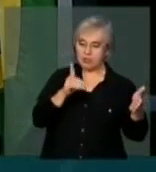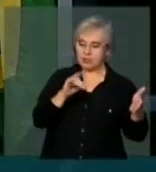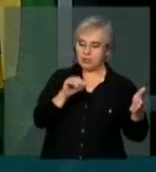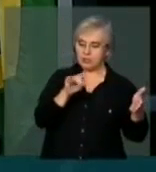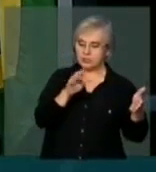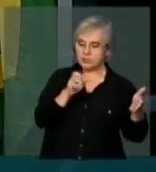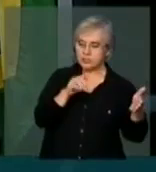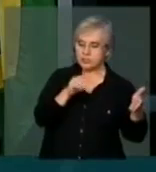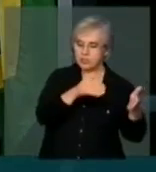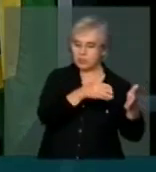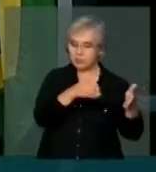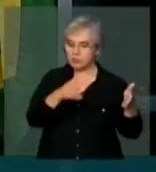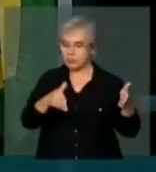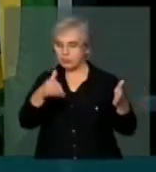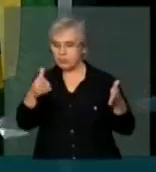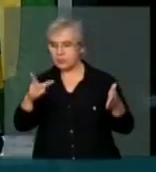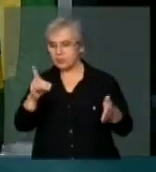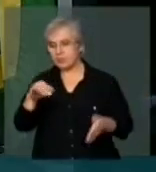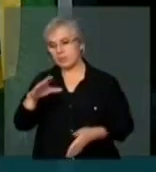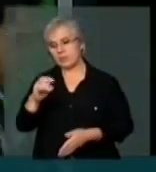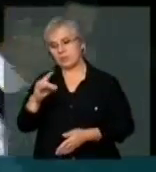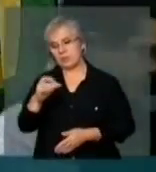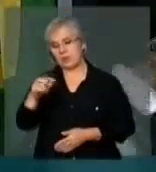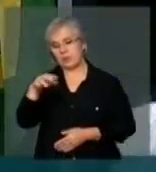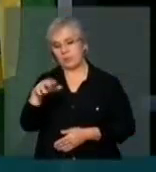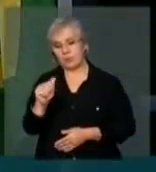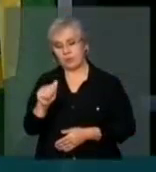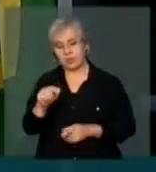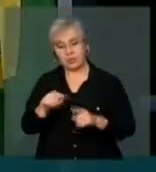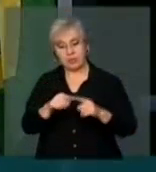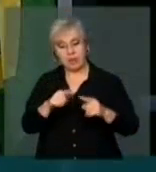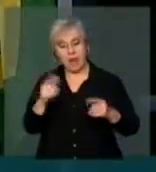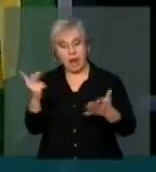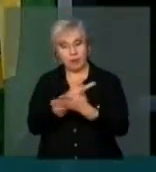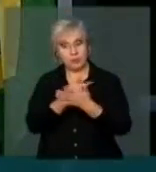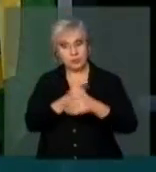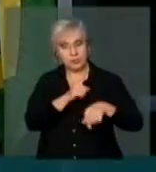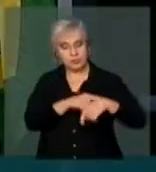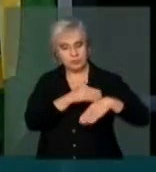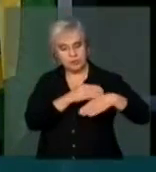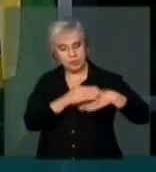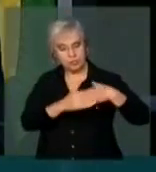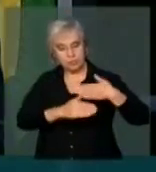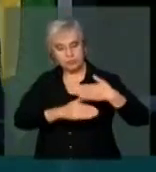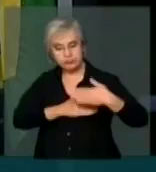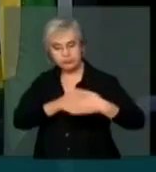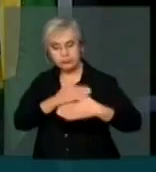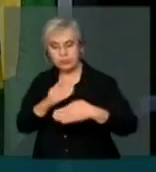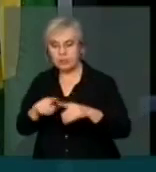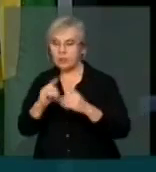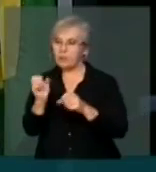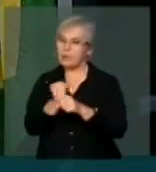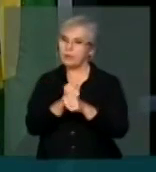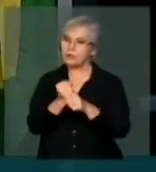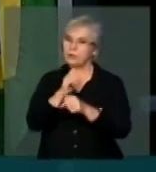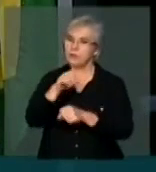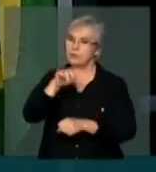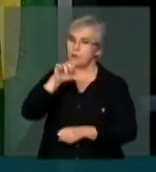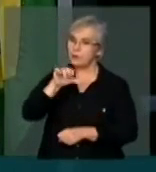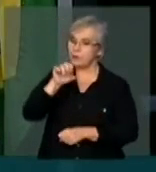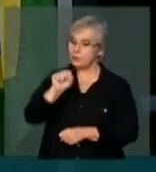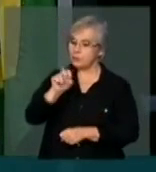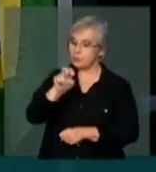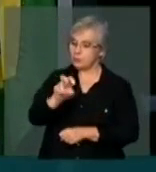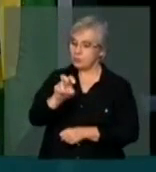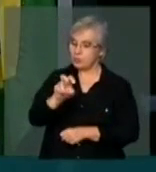com avanços e recuos. Mas se dentro de todo esse intervalo, o ano de